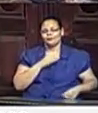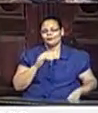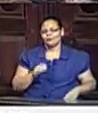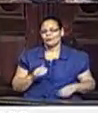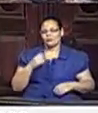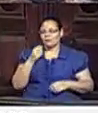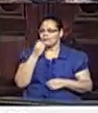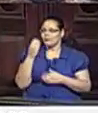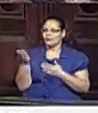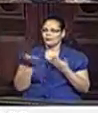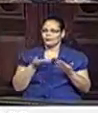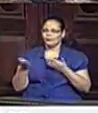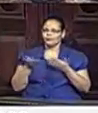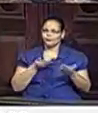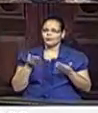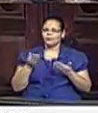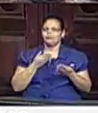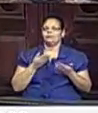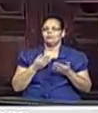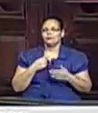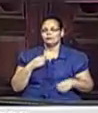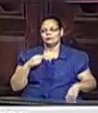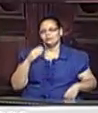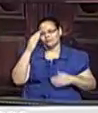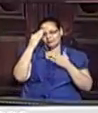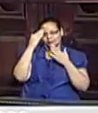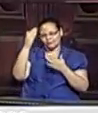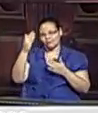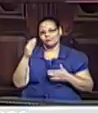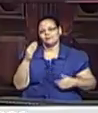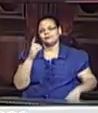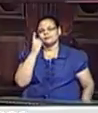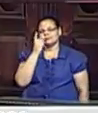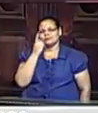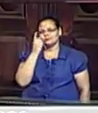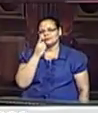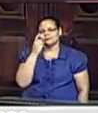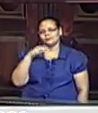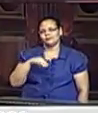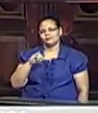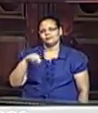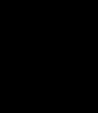super bem-vindo e dará a sua contribuição. Obrigado, deputado Mink. Obrigado, presidente, aí pela benevolência.